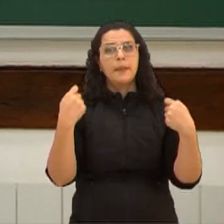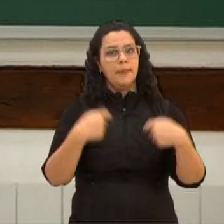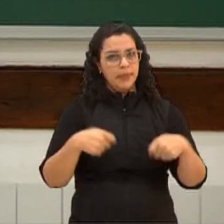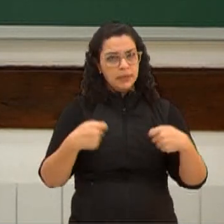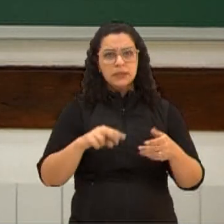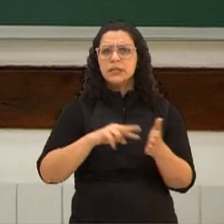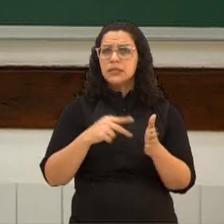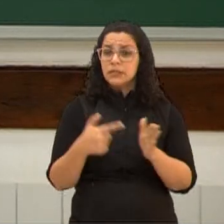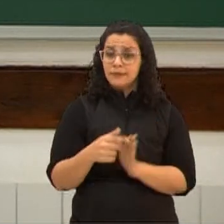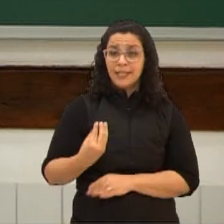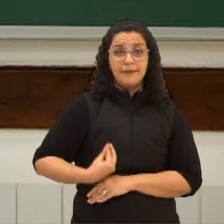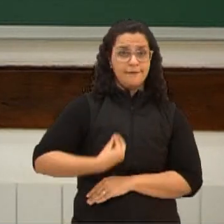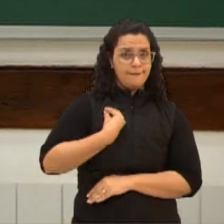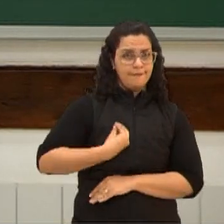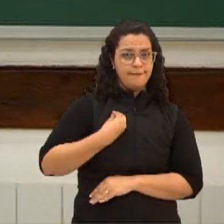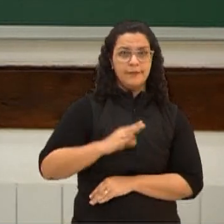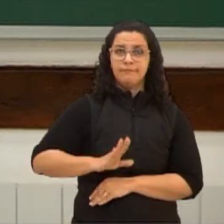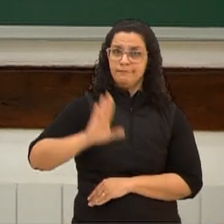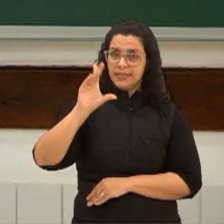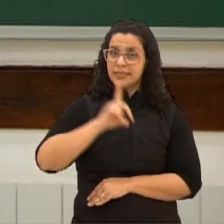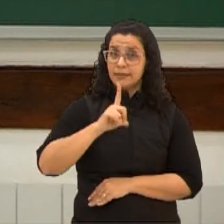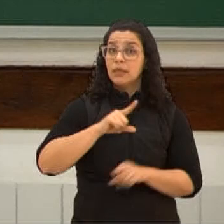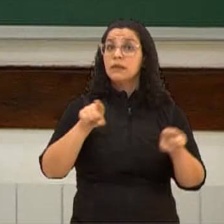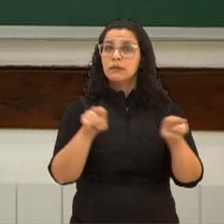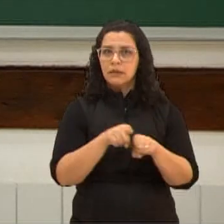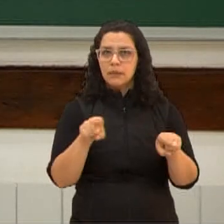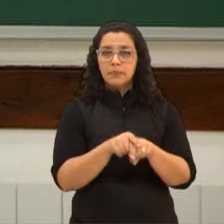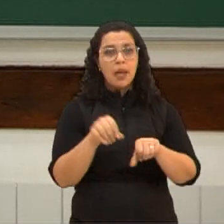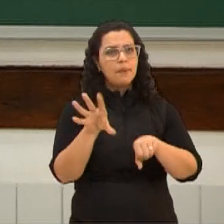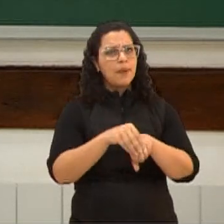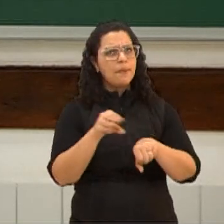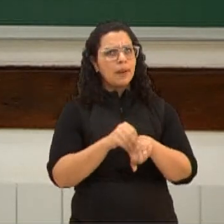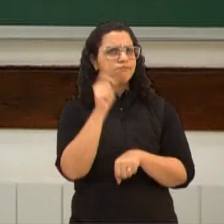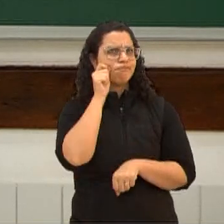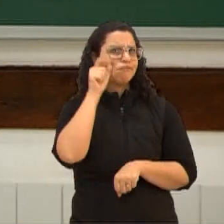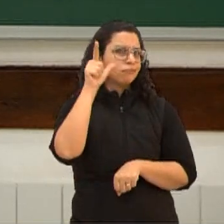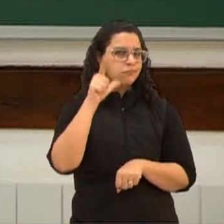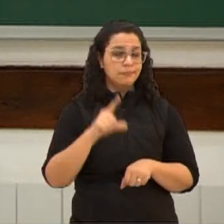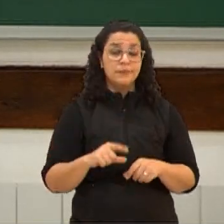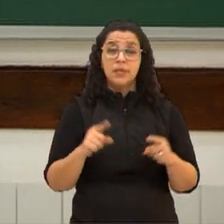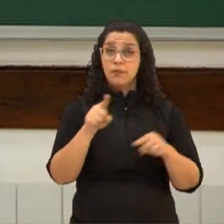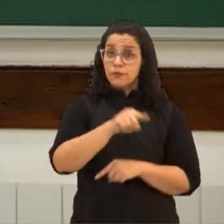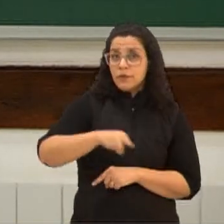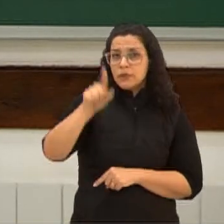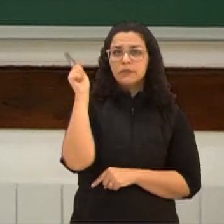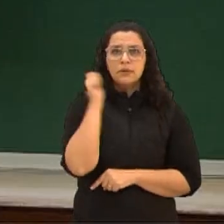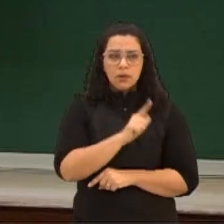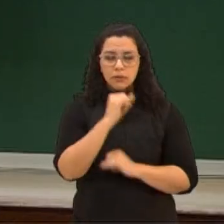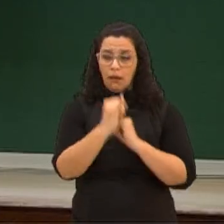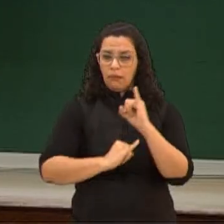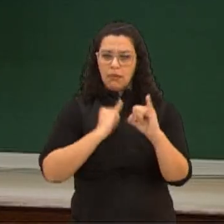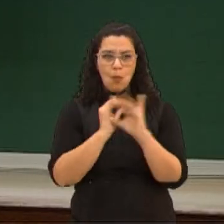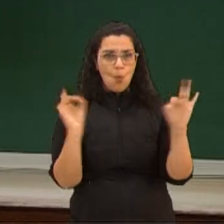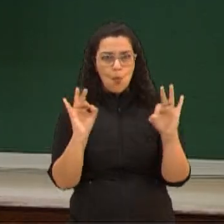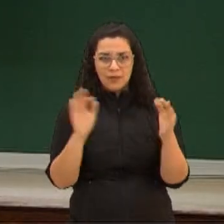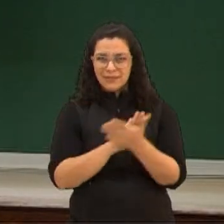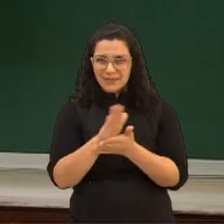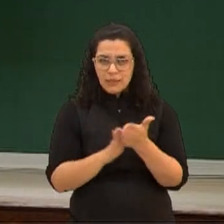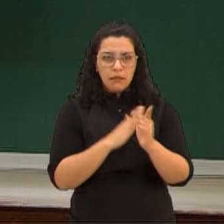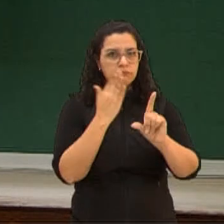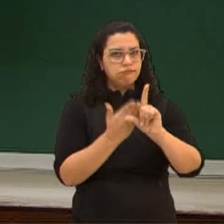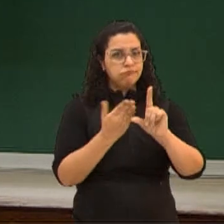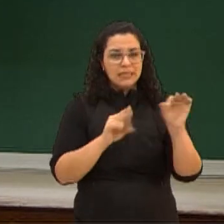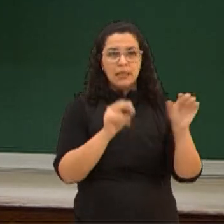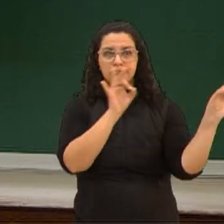para você garantir a sua presença e também aumentar o seu conhecimento. Mas se você não tem acesso ao Class,